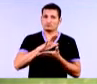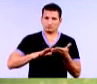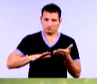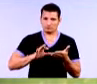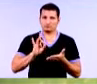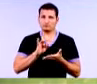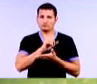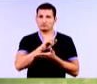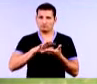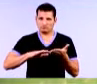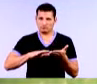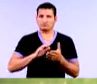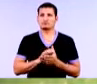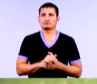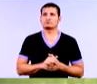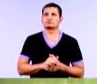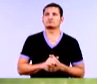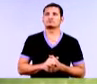a texto.